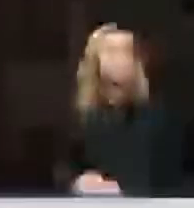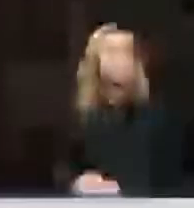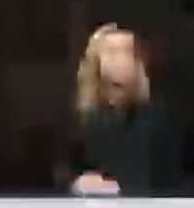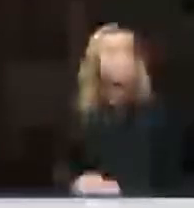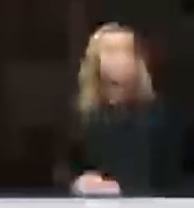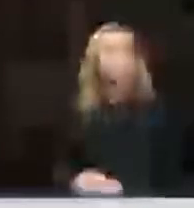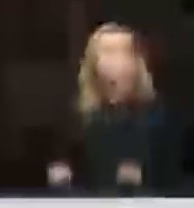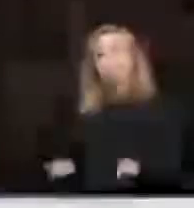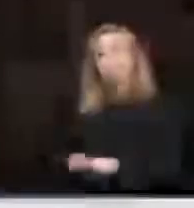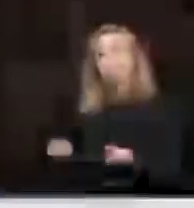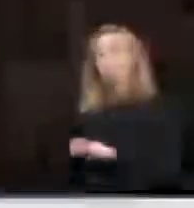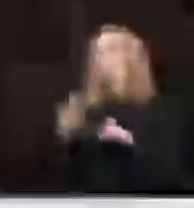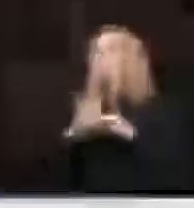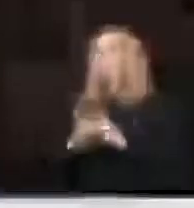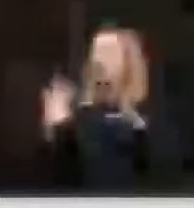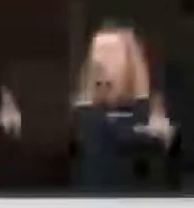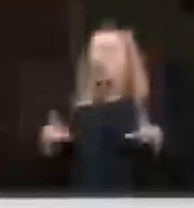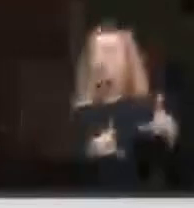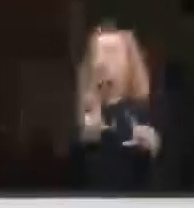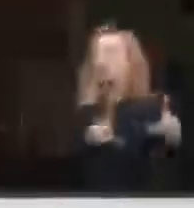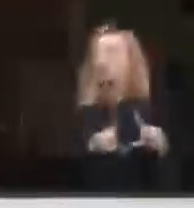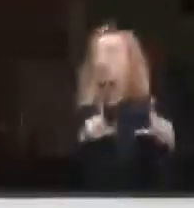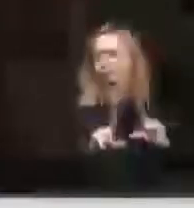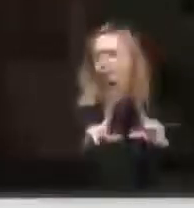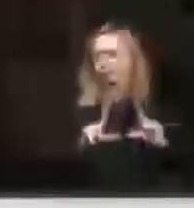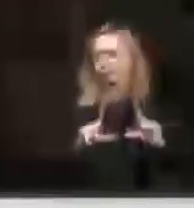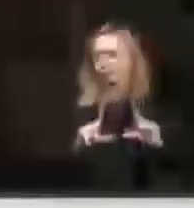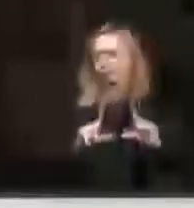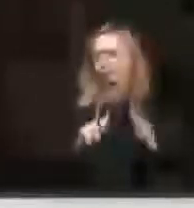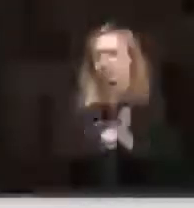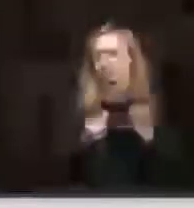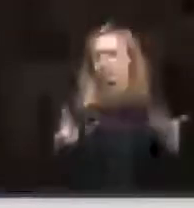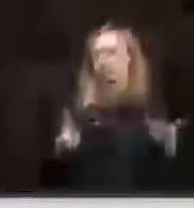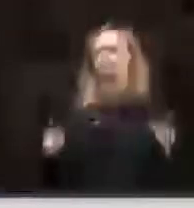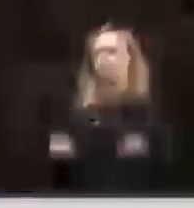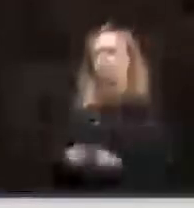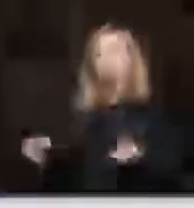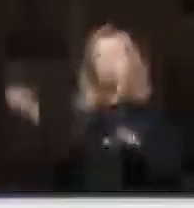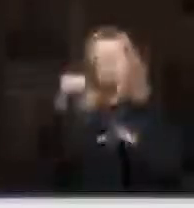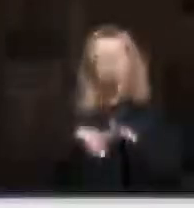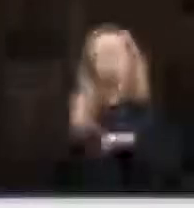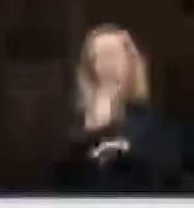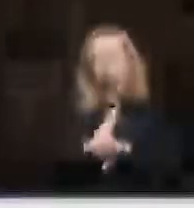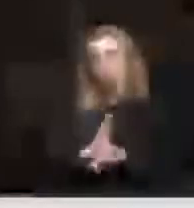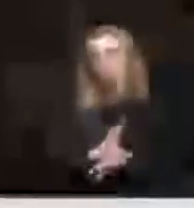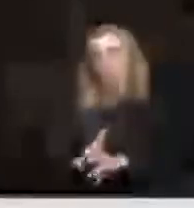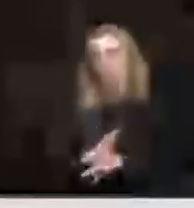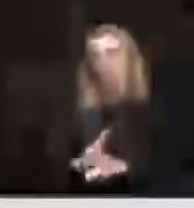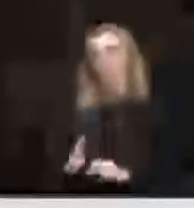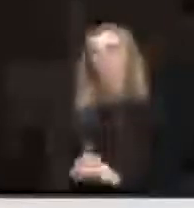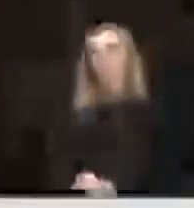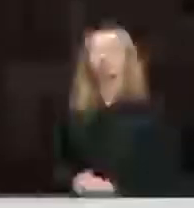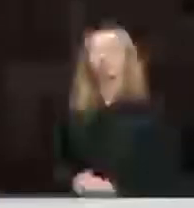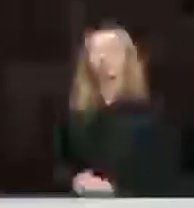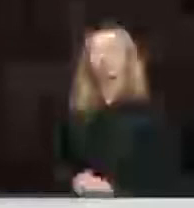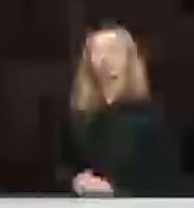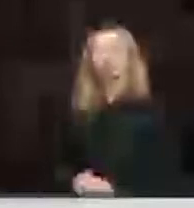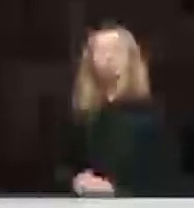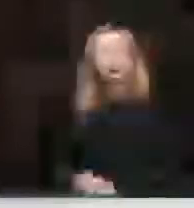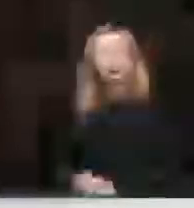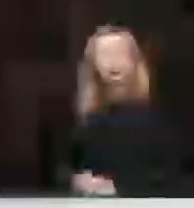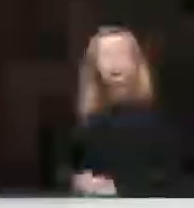Assim como a liberdade de imprensa também é um direito consagrado na